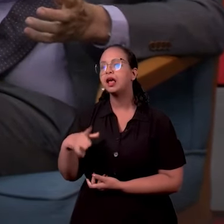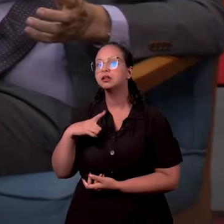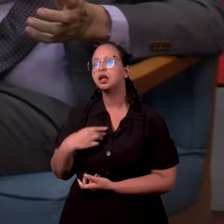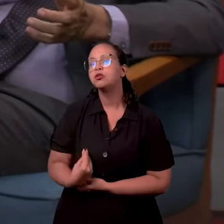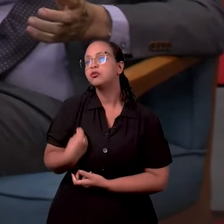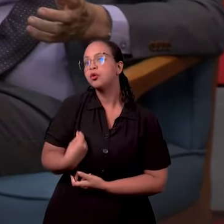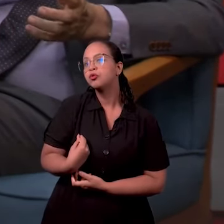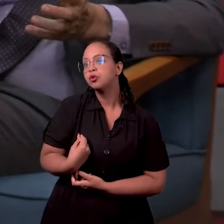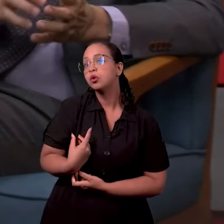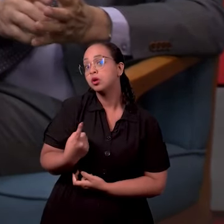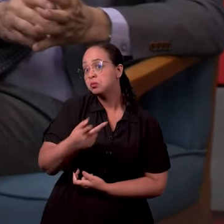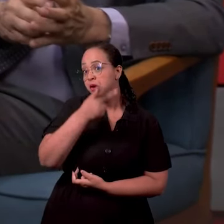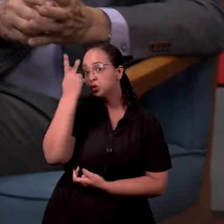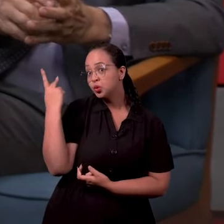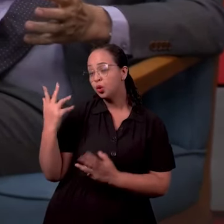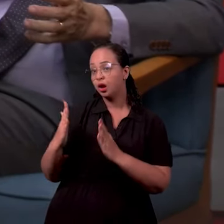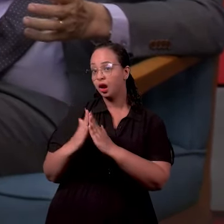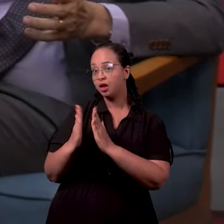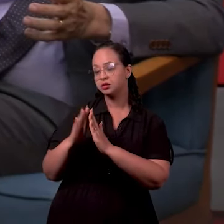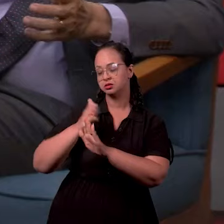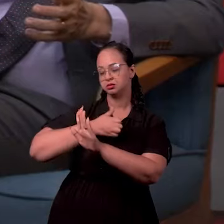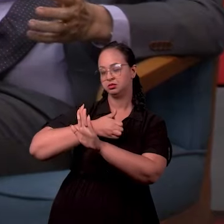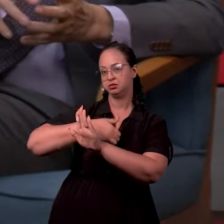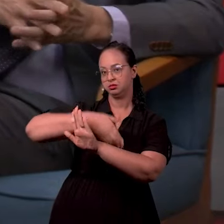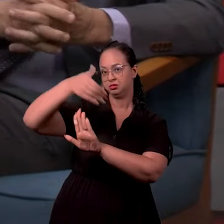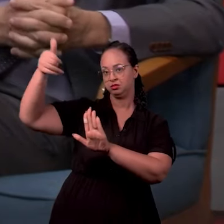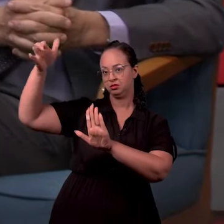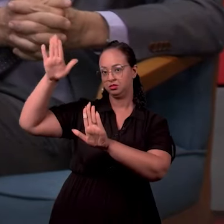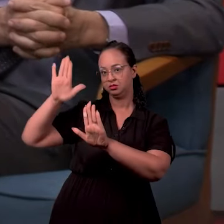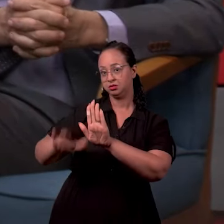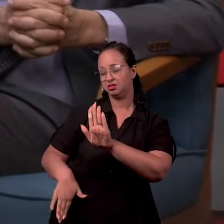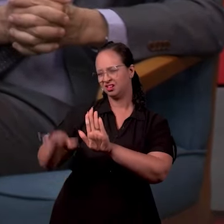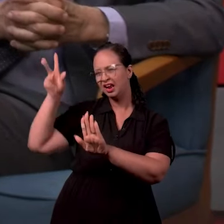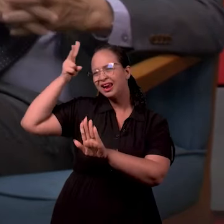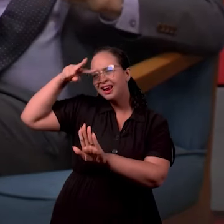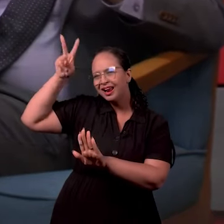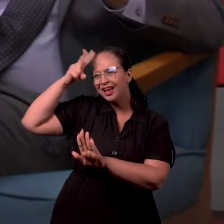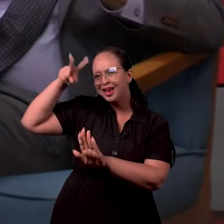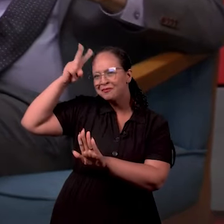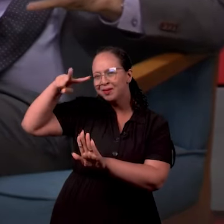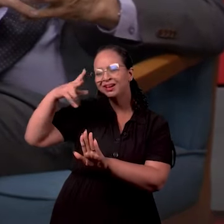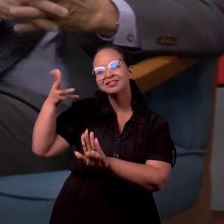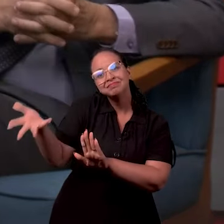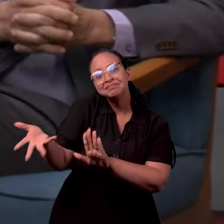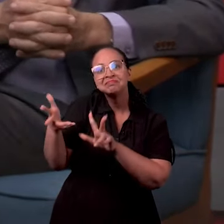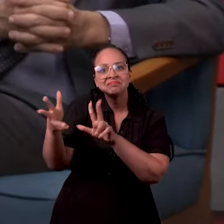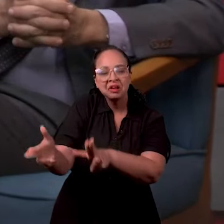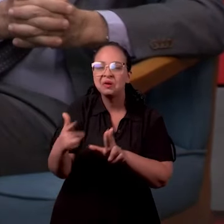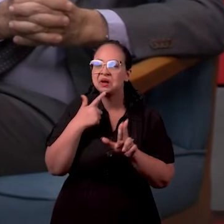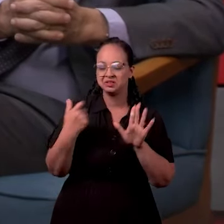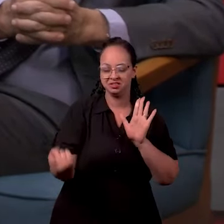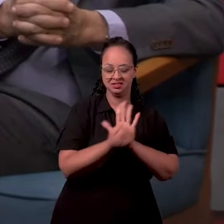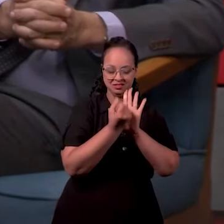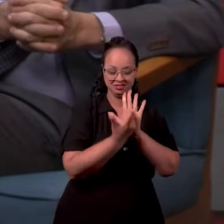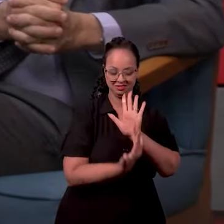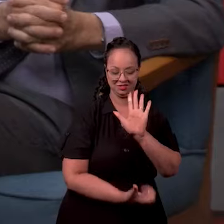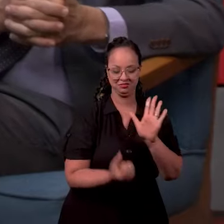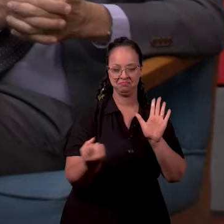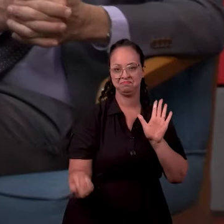morria é quem tinha a marca do sangue. Nessa hora, né, da partida da igreja é a marca do